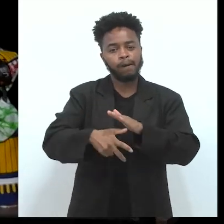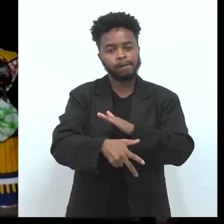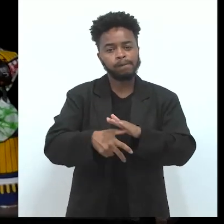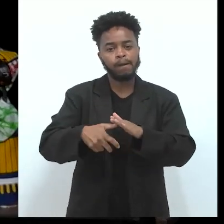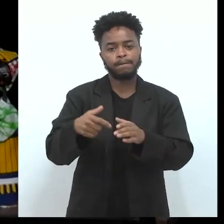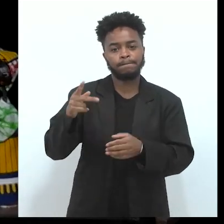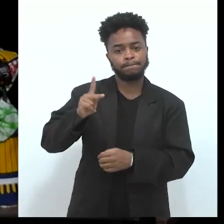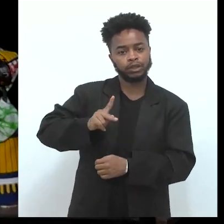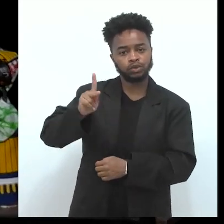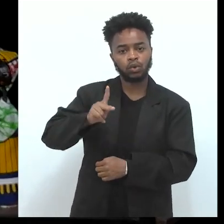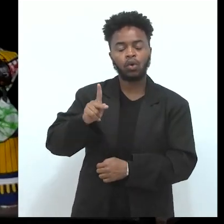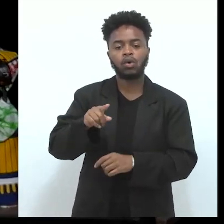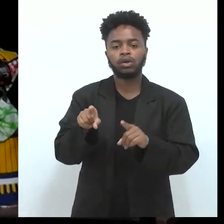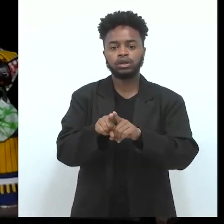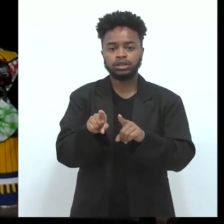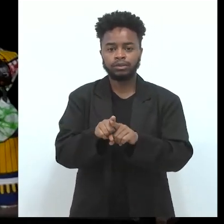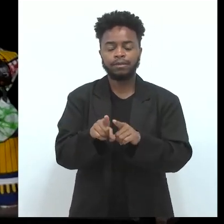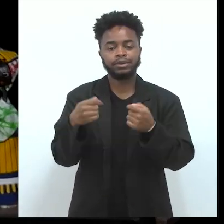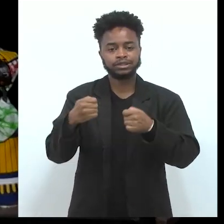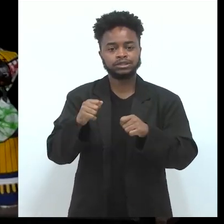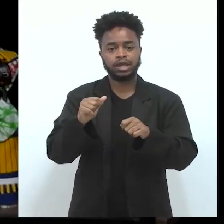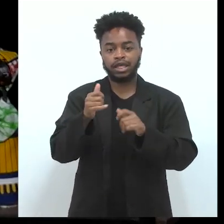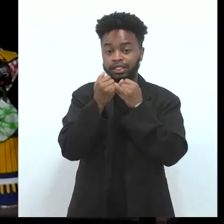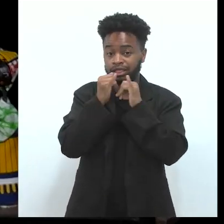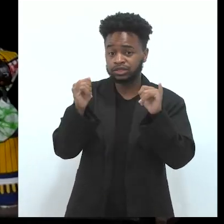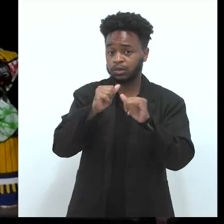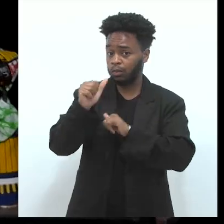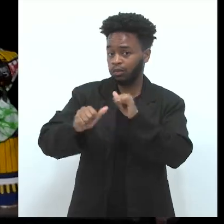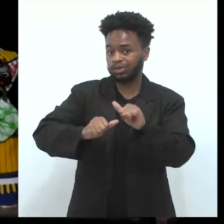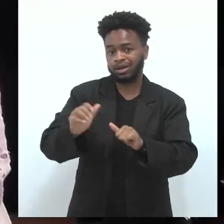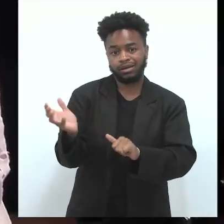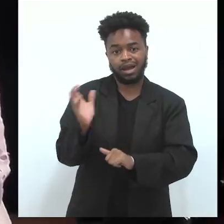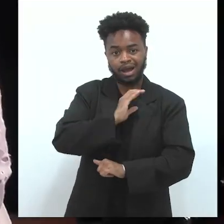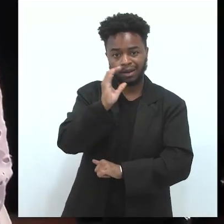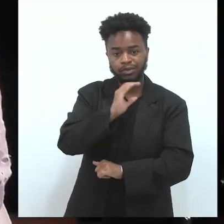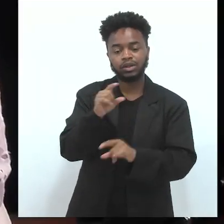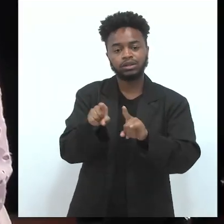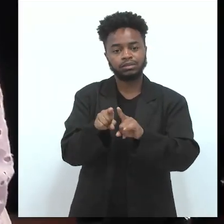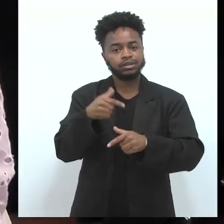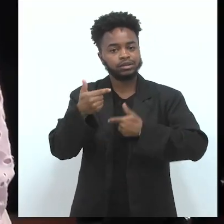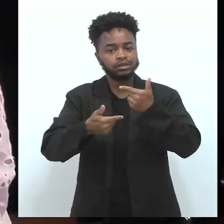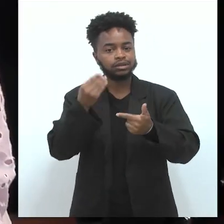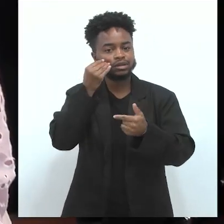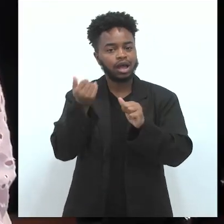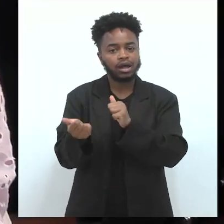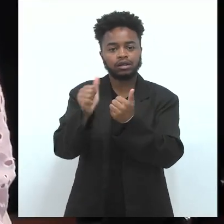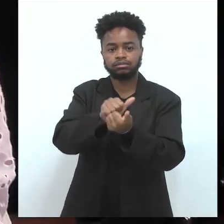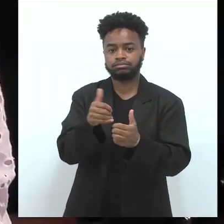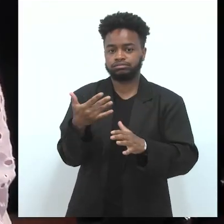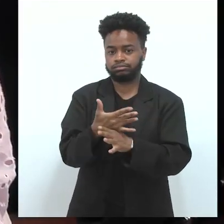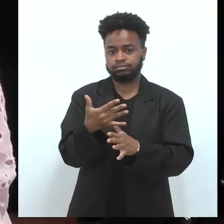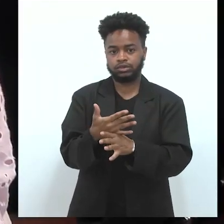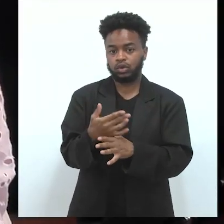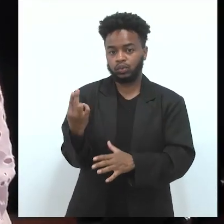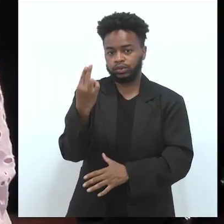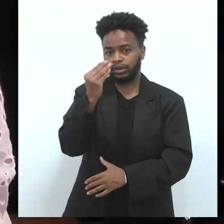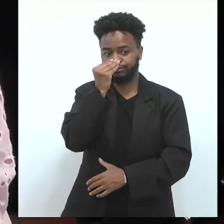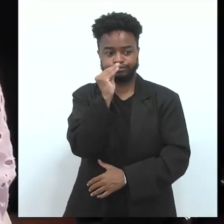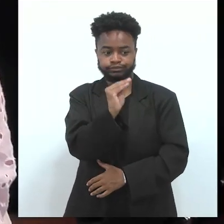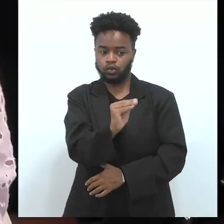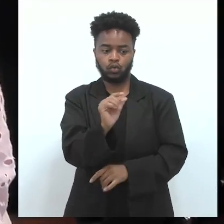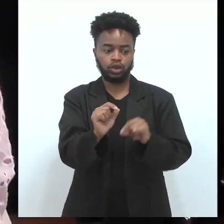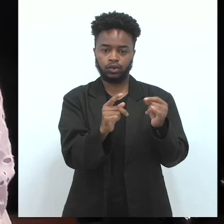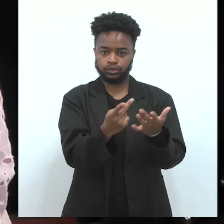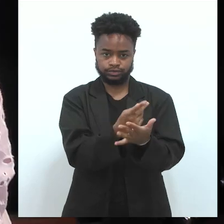em combustíveis fósseis. Nós precisamos fazer a transição energética e trabalhar para a adaptação das nossas cidades. Não é possível